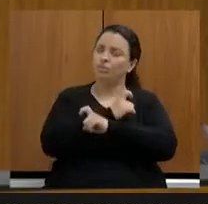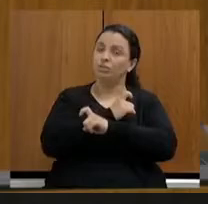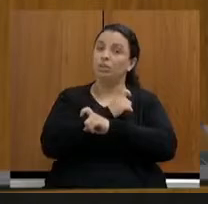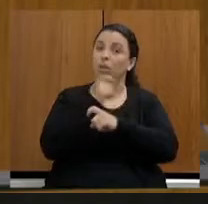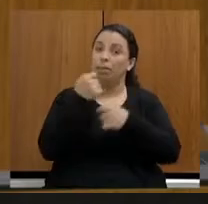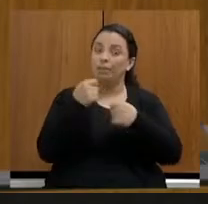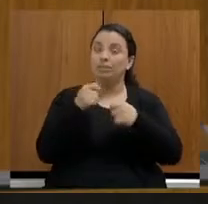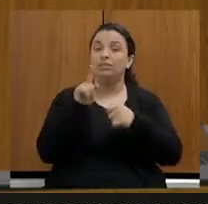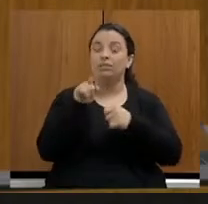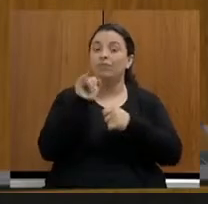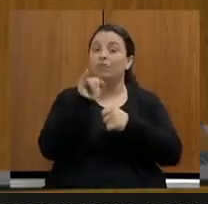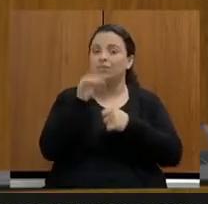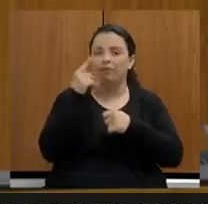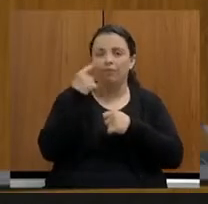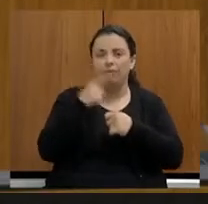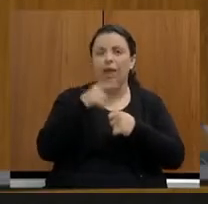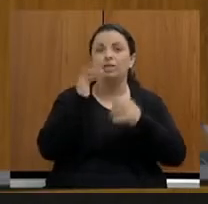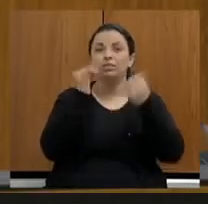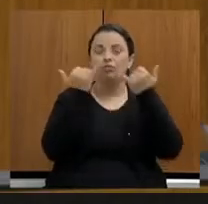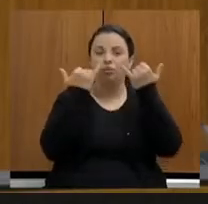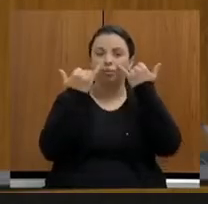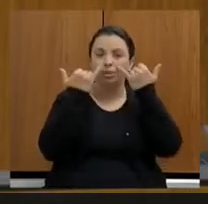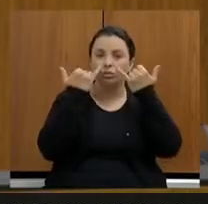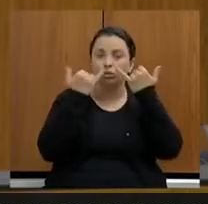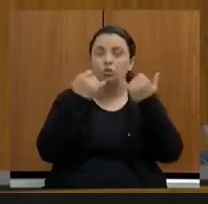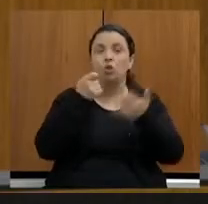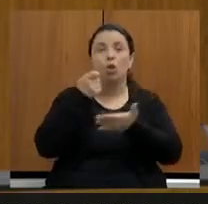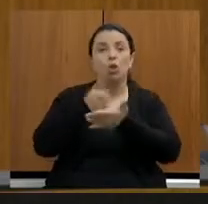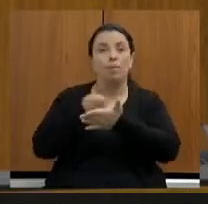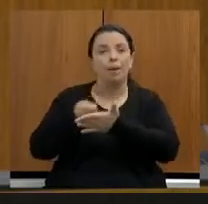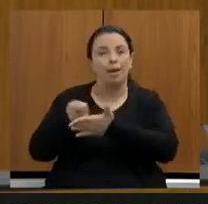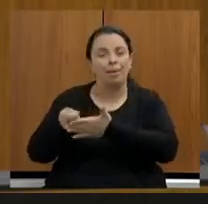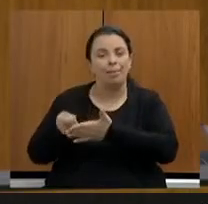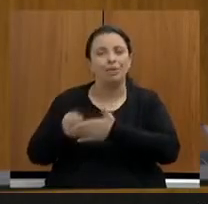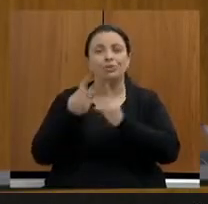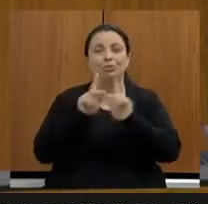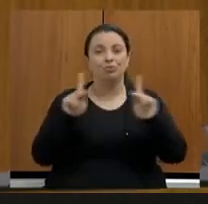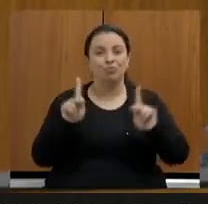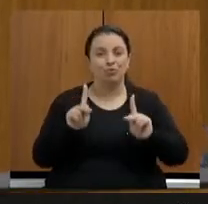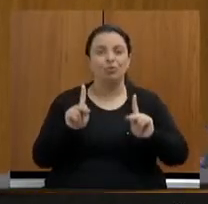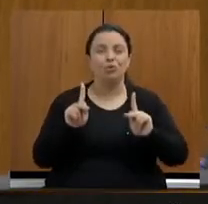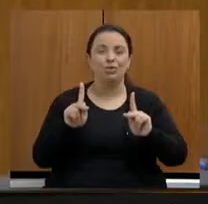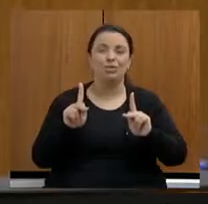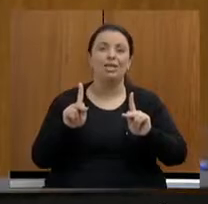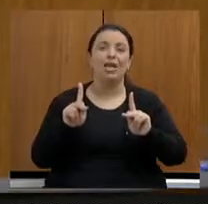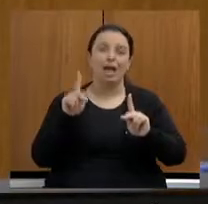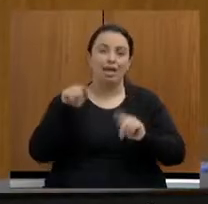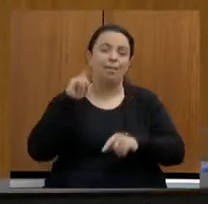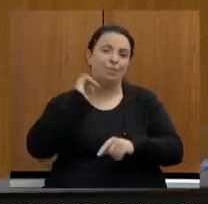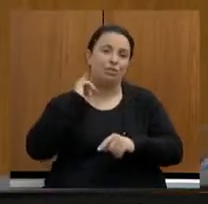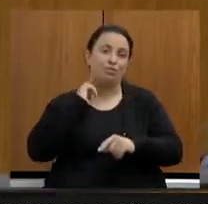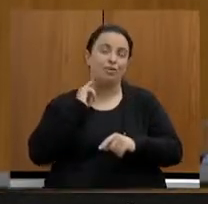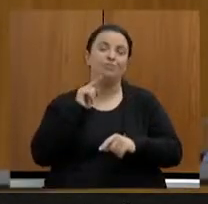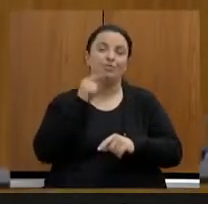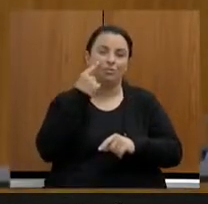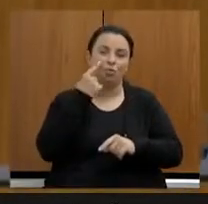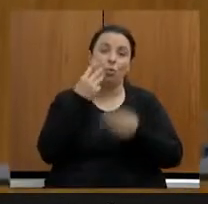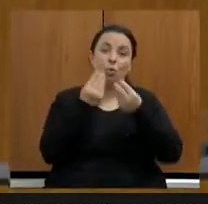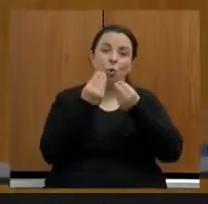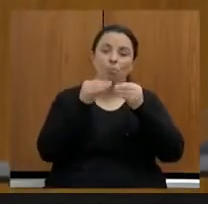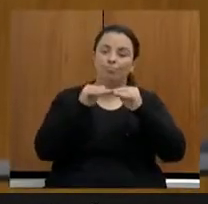é para pegar lá as informações sobre o pagamento dos professores de ensino superior em Minas Gerais a senhora vai ver como desigual e